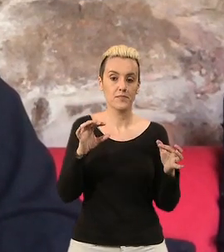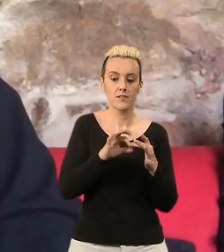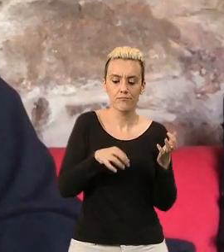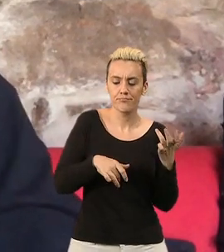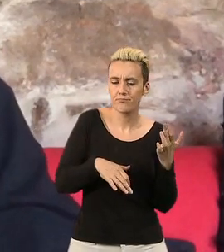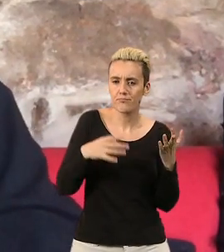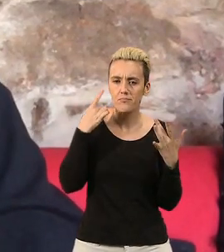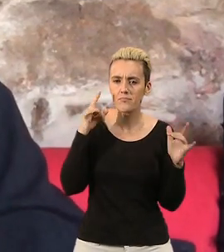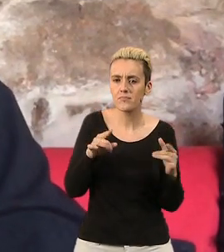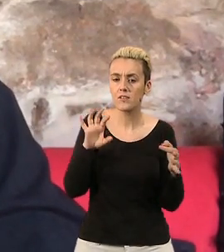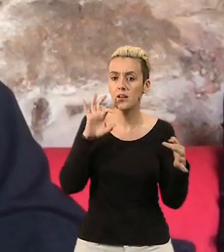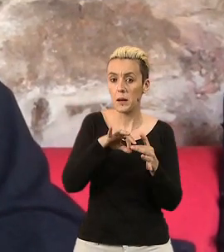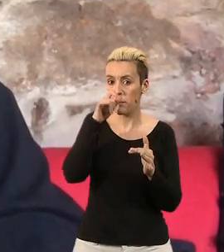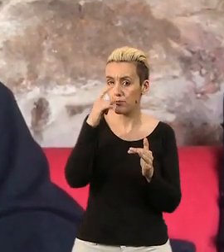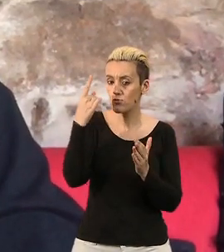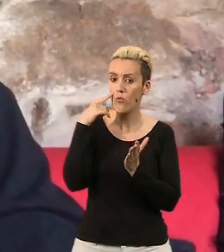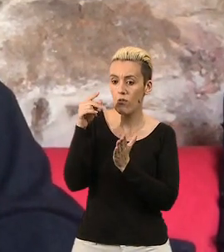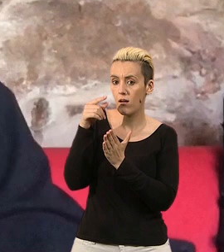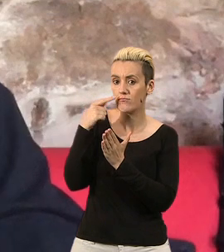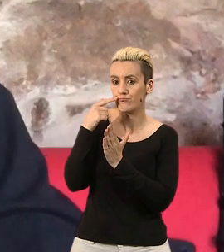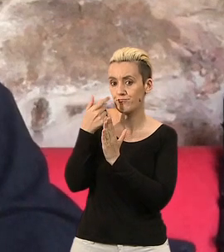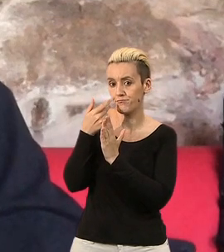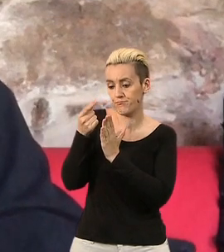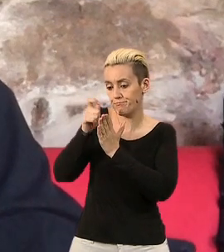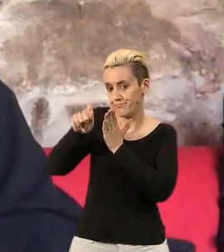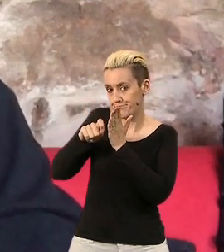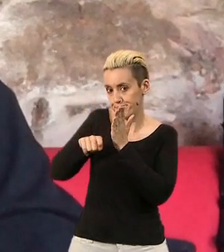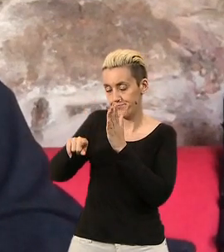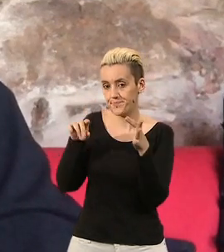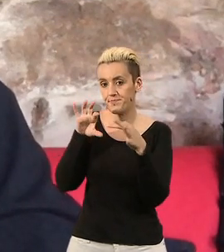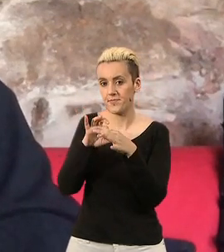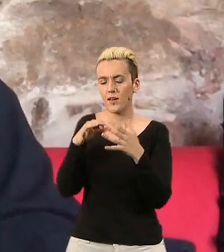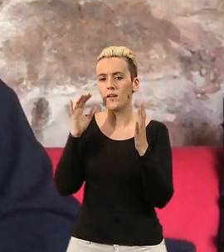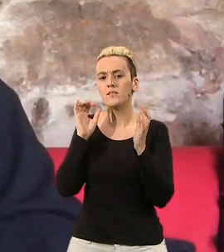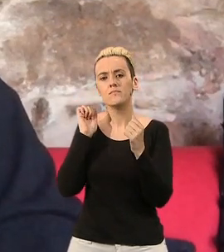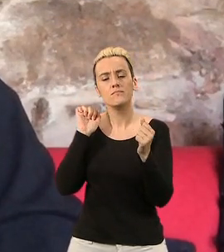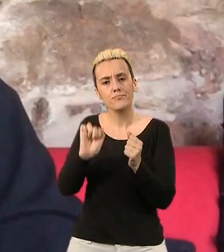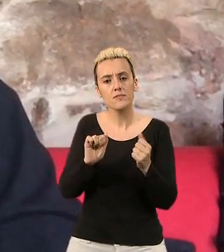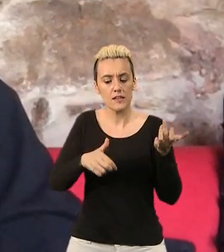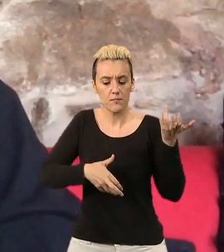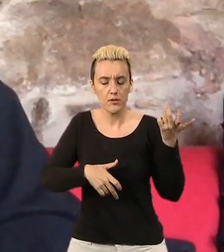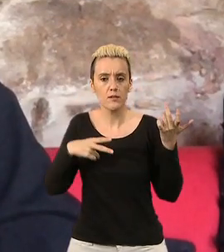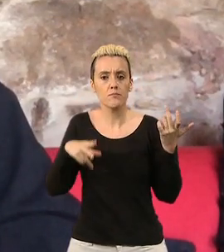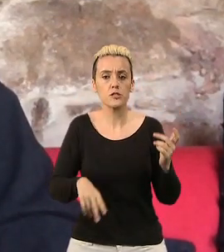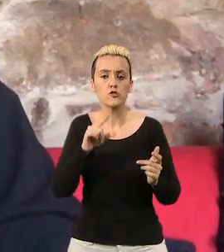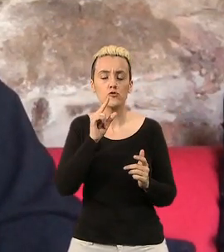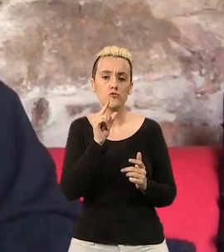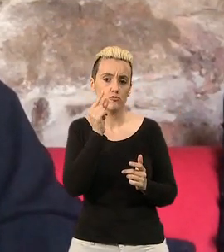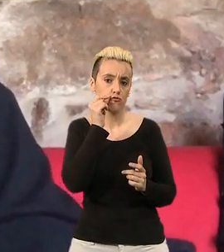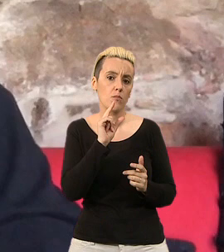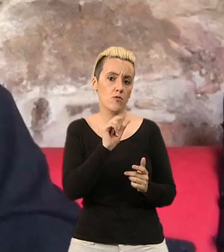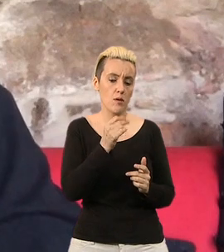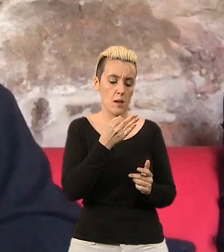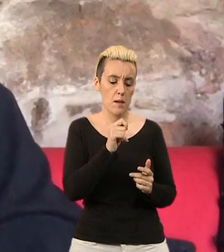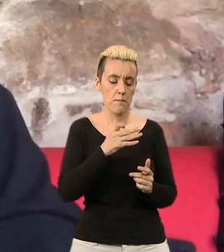é um instrumental de um grande compositor, um grande instrumentista português ligado à guitarra portuguesa, chamado Pedro Caldeira Cabral, um tema